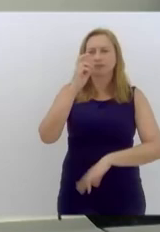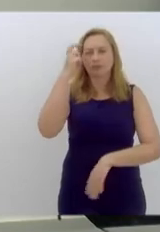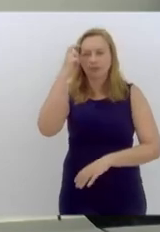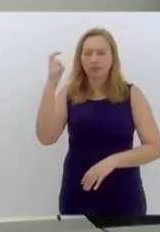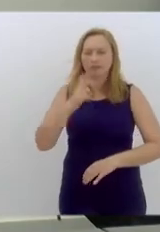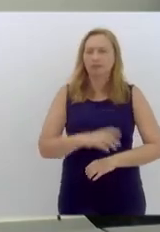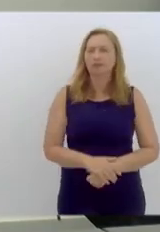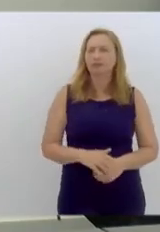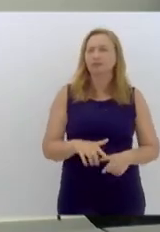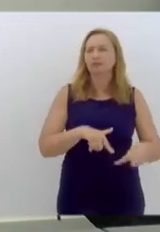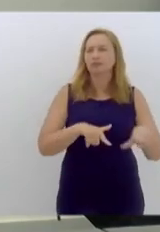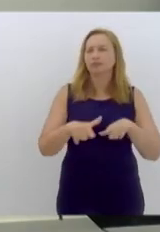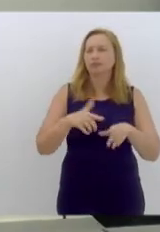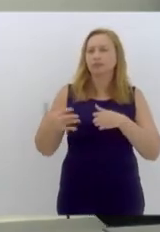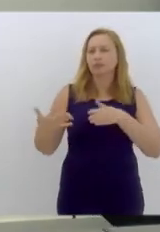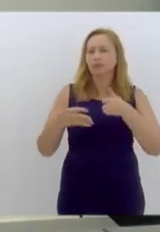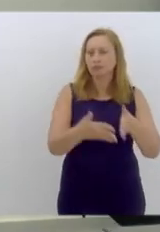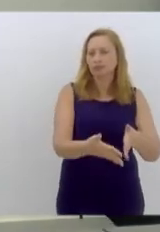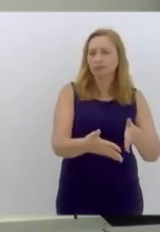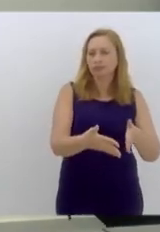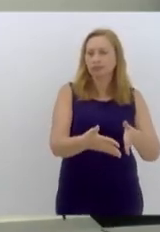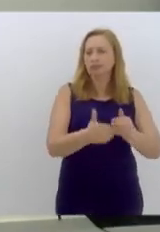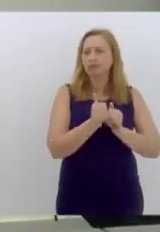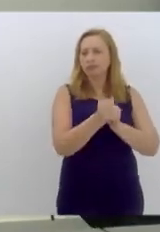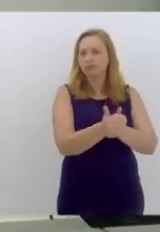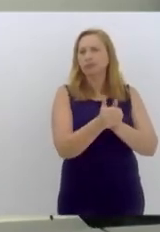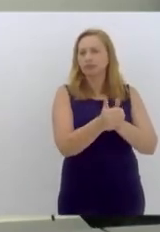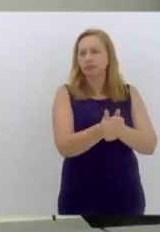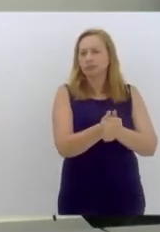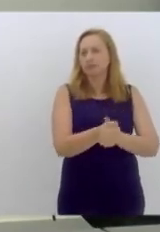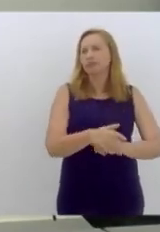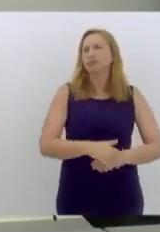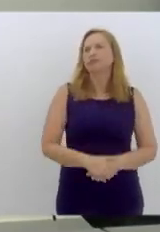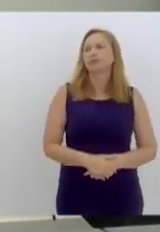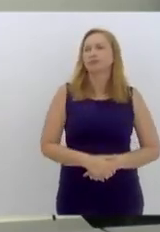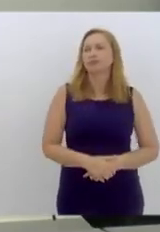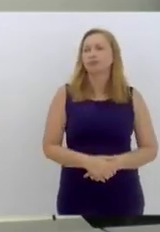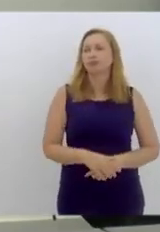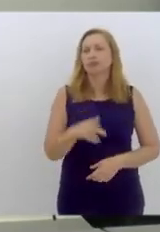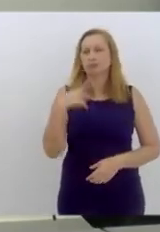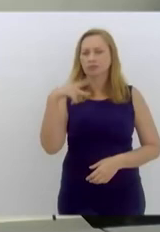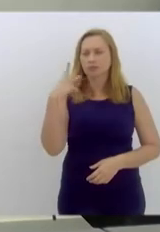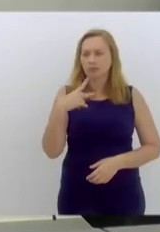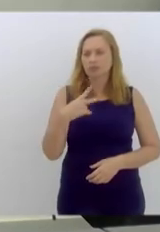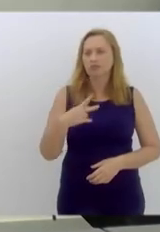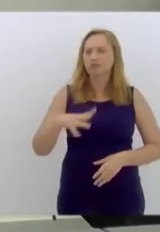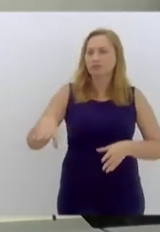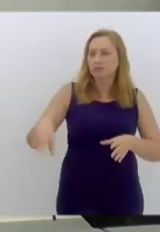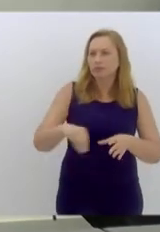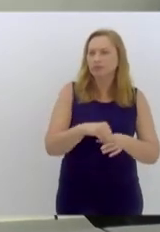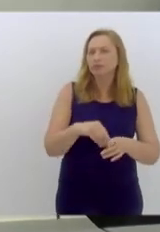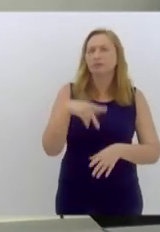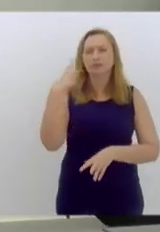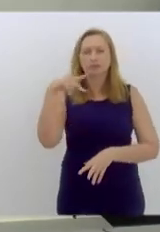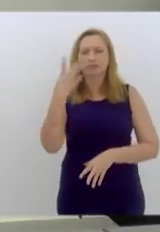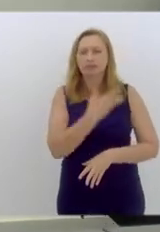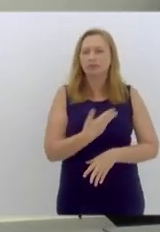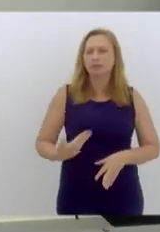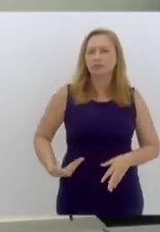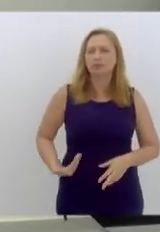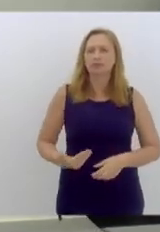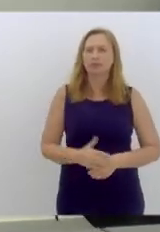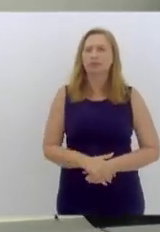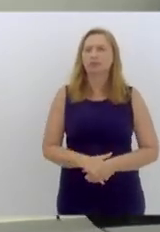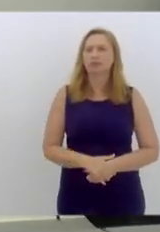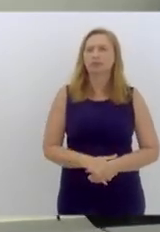trabalhos voltados para acompanhar mesmo, né, as políticas, a implementação de políticas públicas. Né?